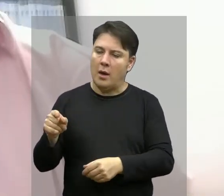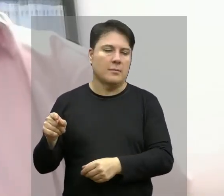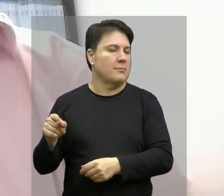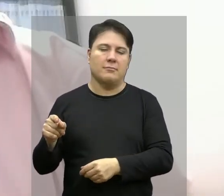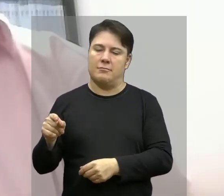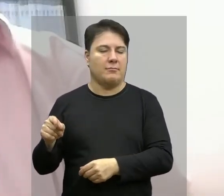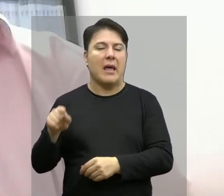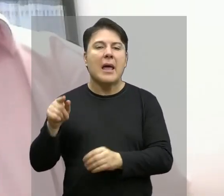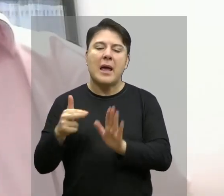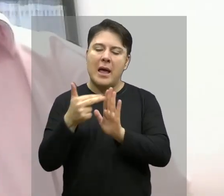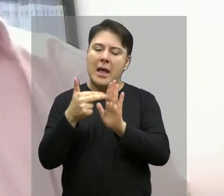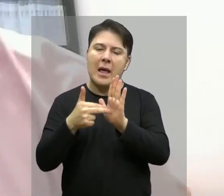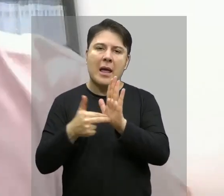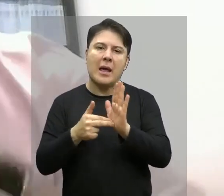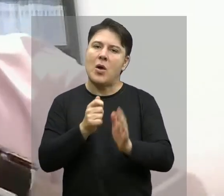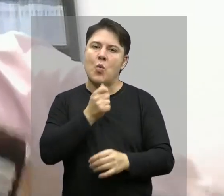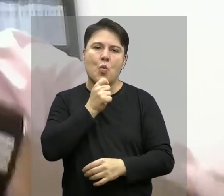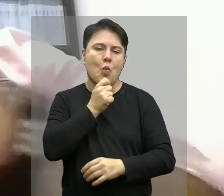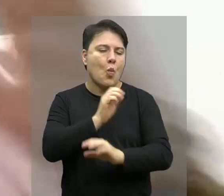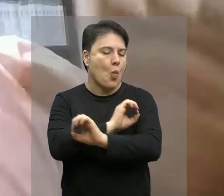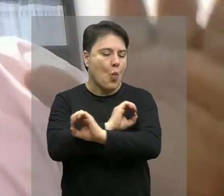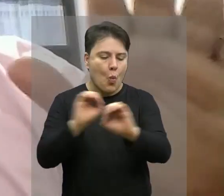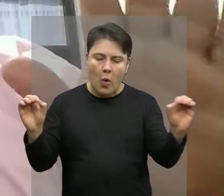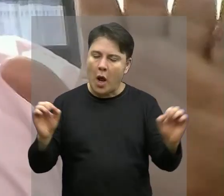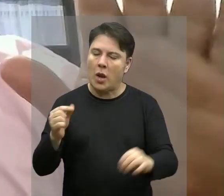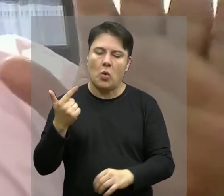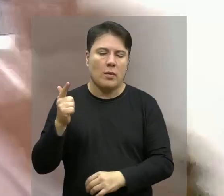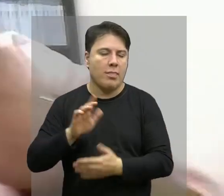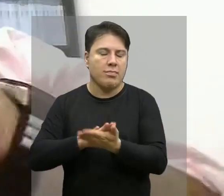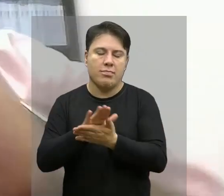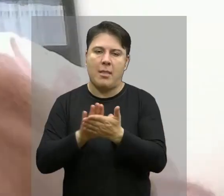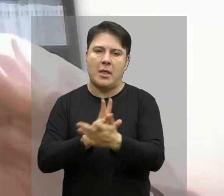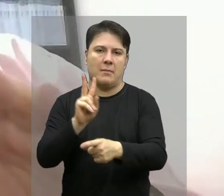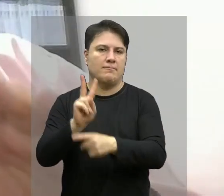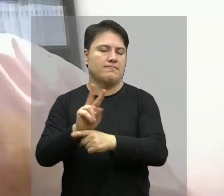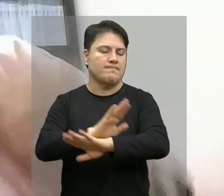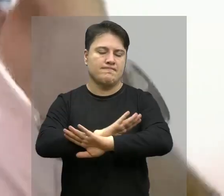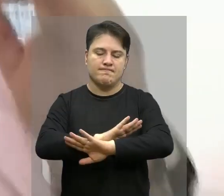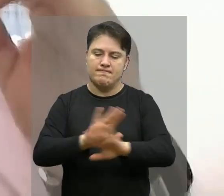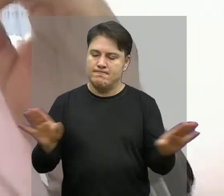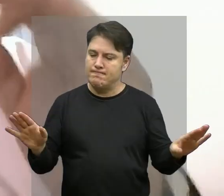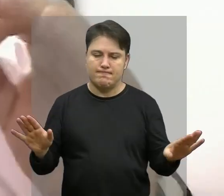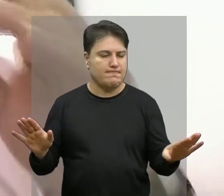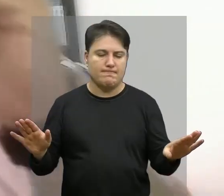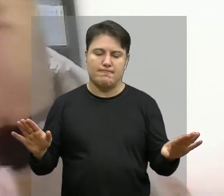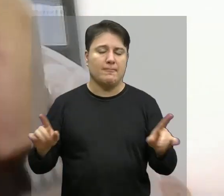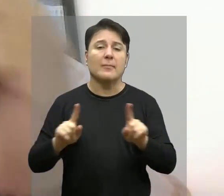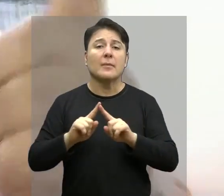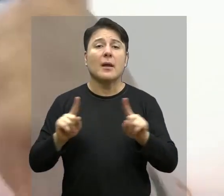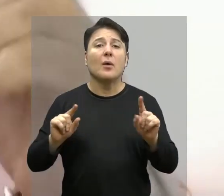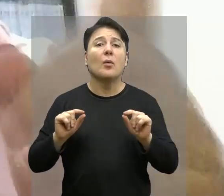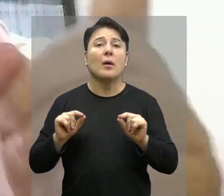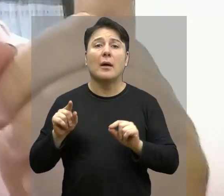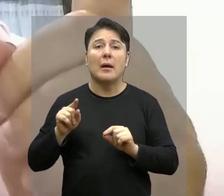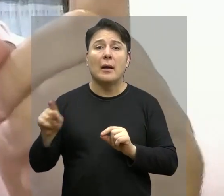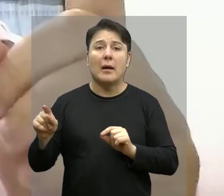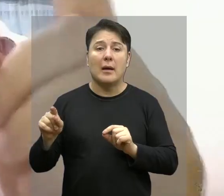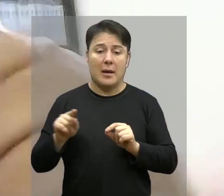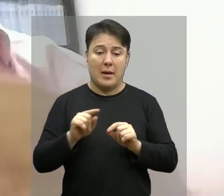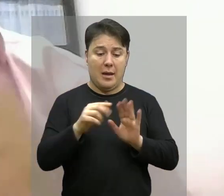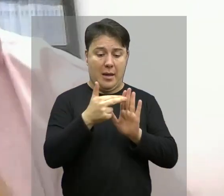Esta regulamentação que está aí não serve para nada, nesse sentido, ela não